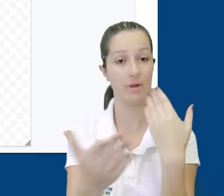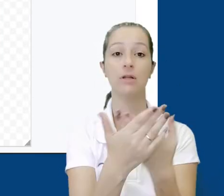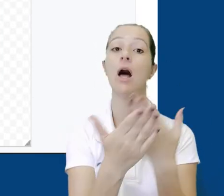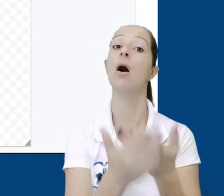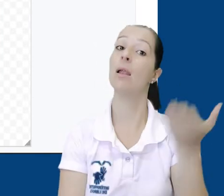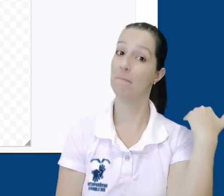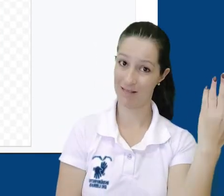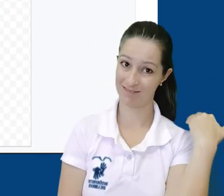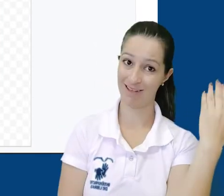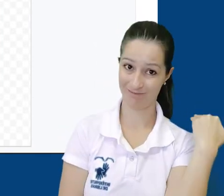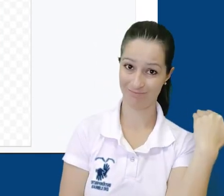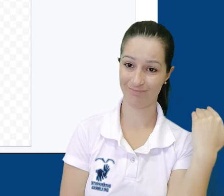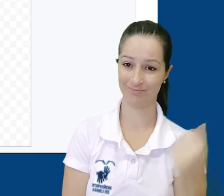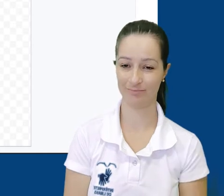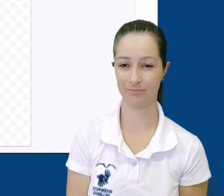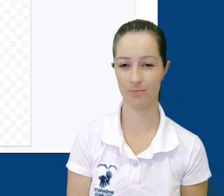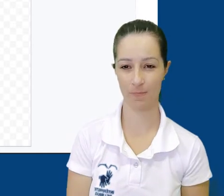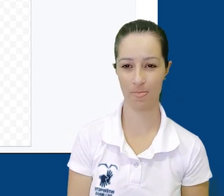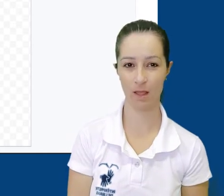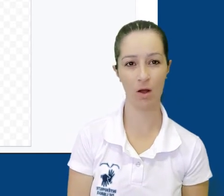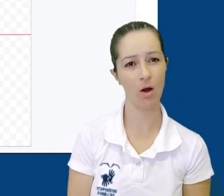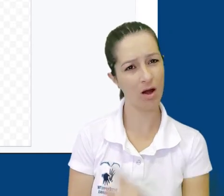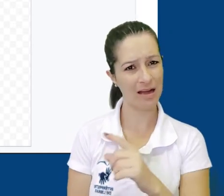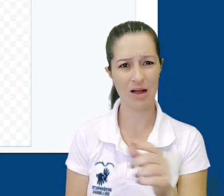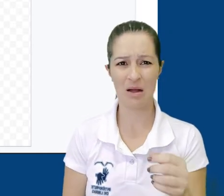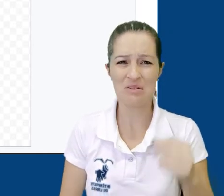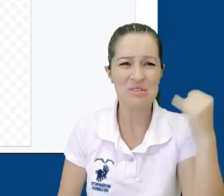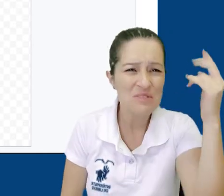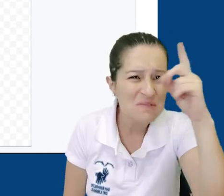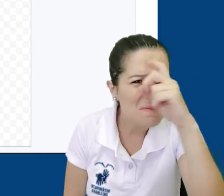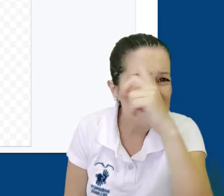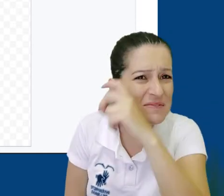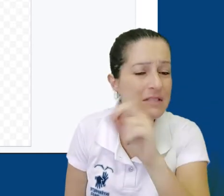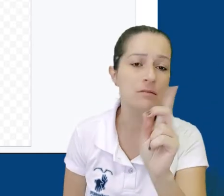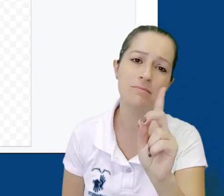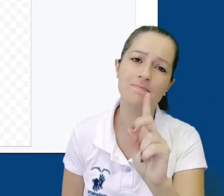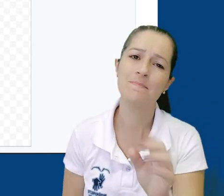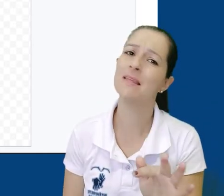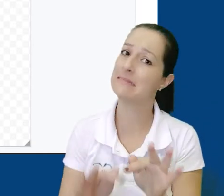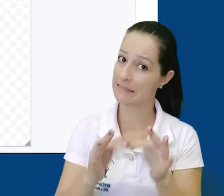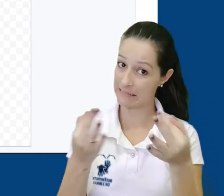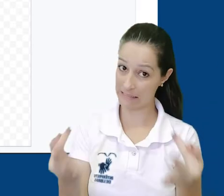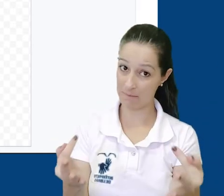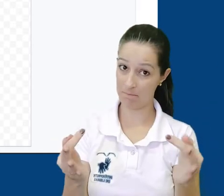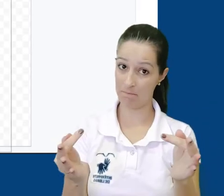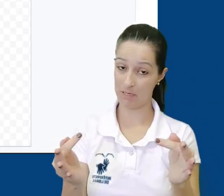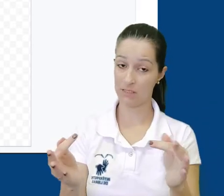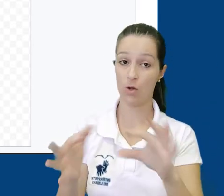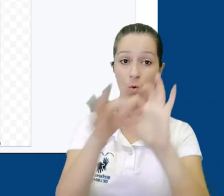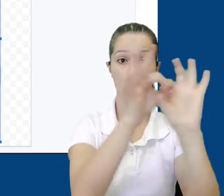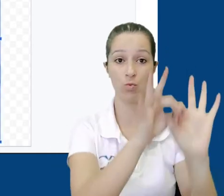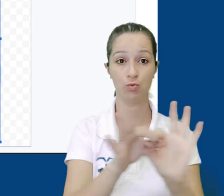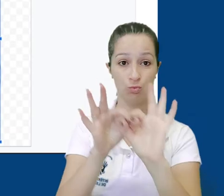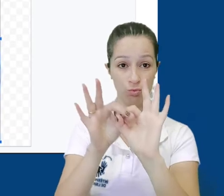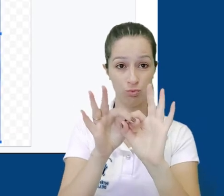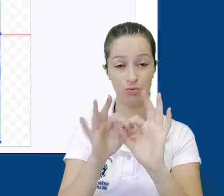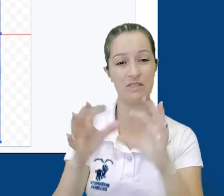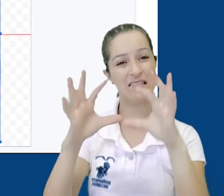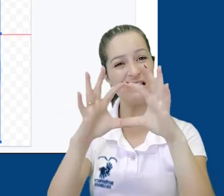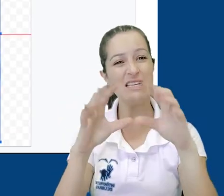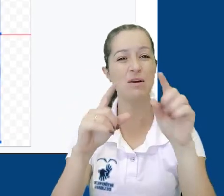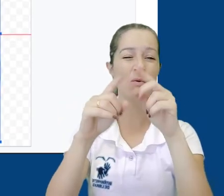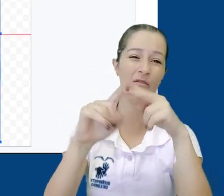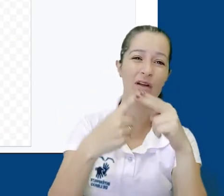aula de google drive in eu não vou fazer nada muito complexo vou fazer um esquema de conjuntos utilizando alguns círculos